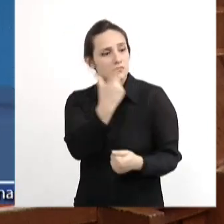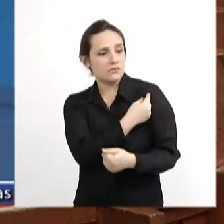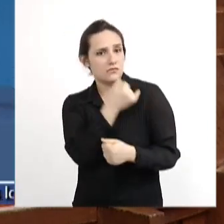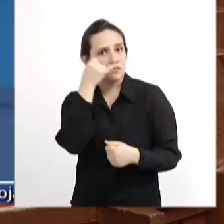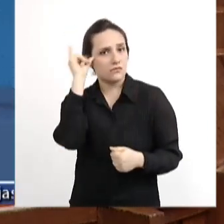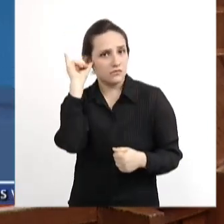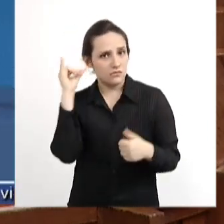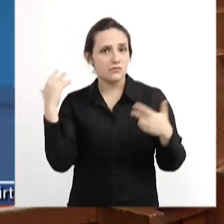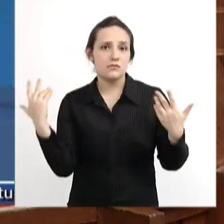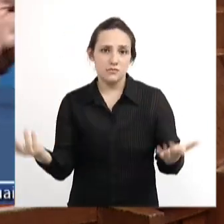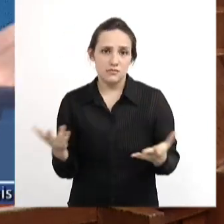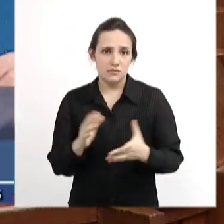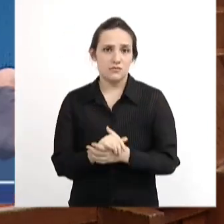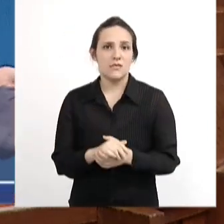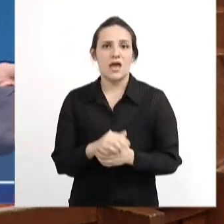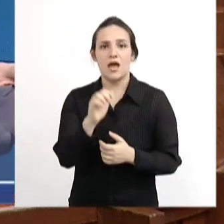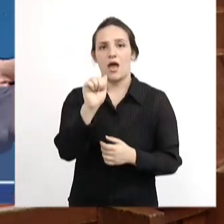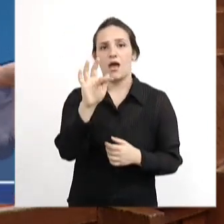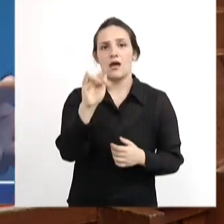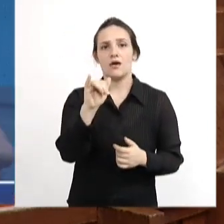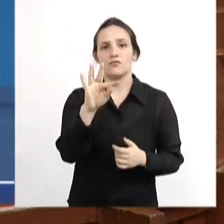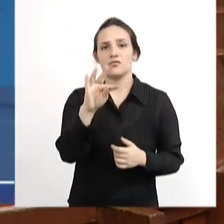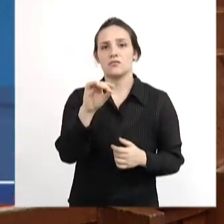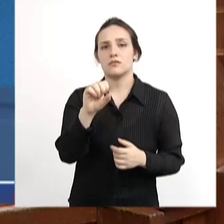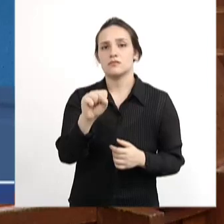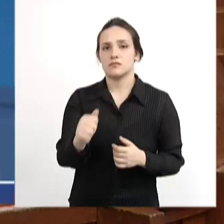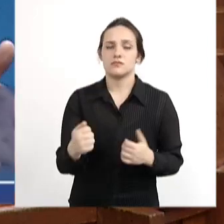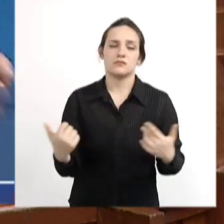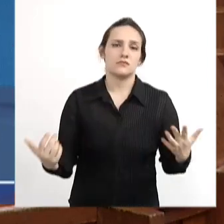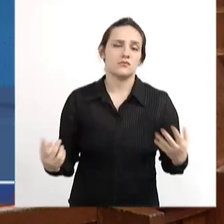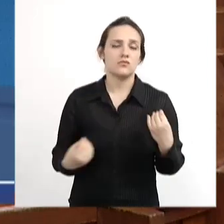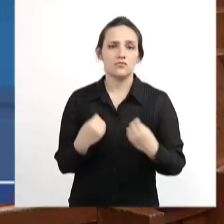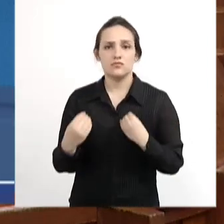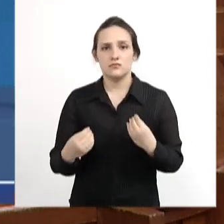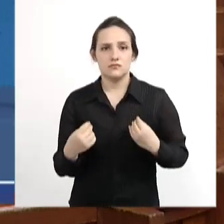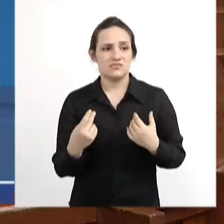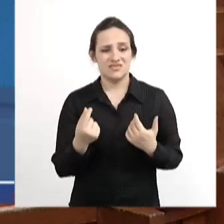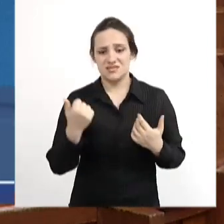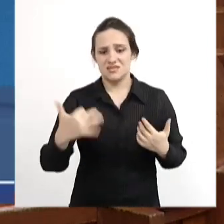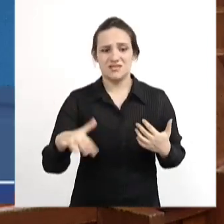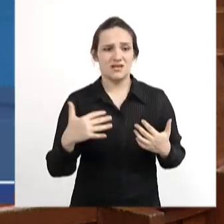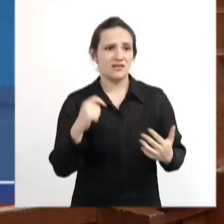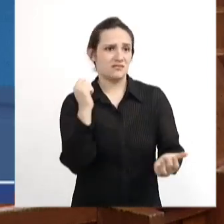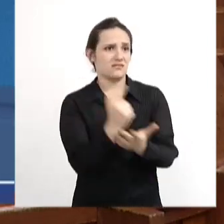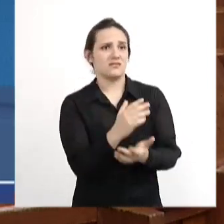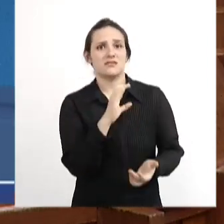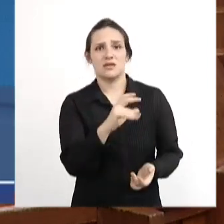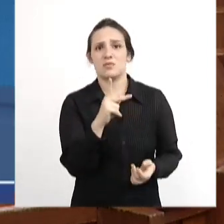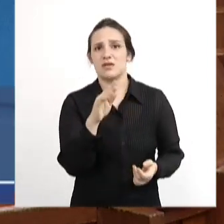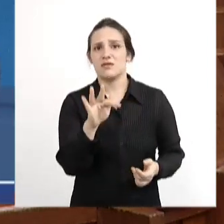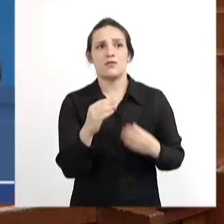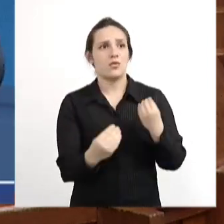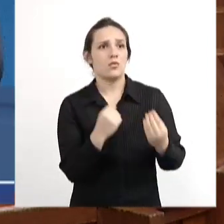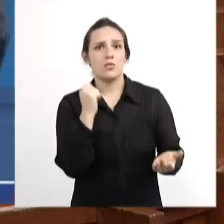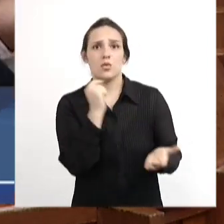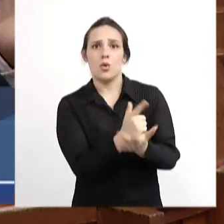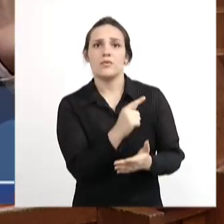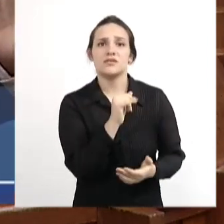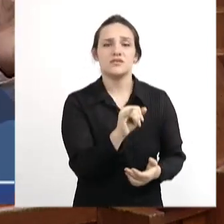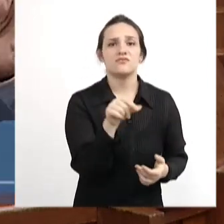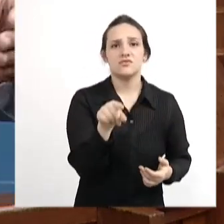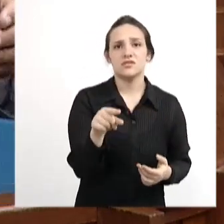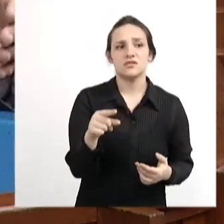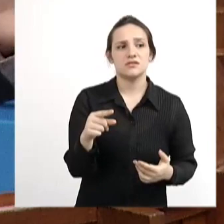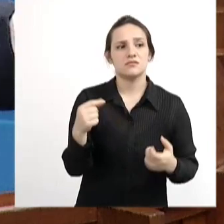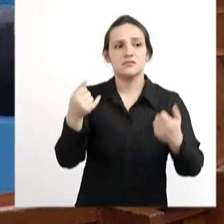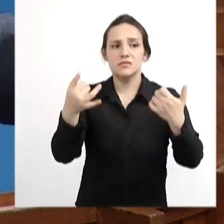fica impedido de fazer a aquisição da vacina, ou tem que ir lá comprar a vacina com CPF, mas fica difícil para fazer a